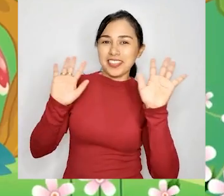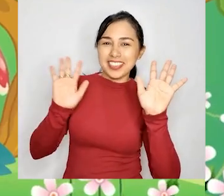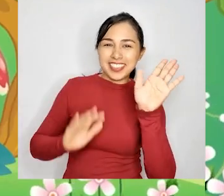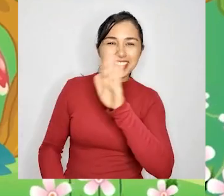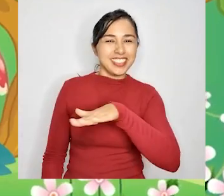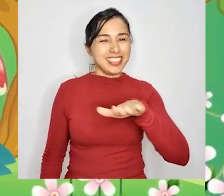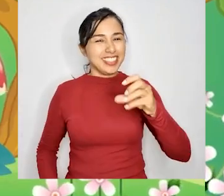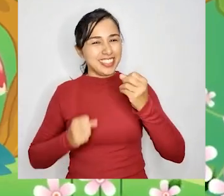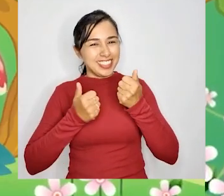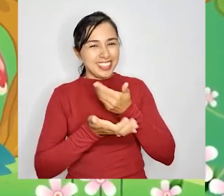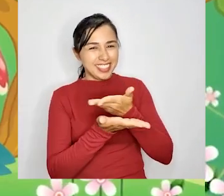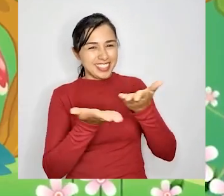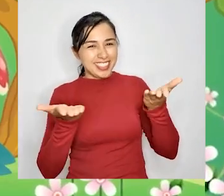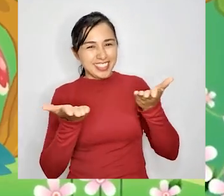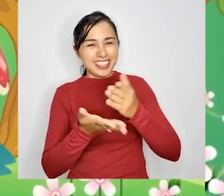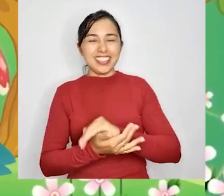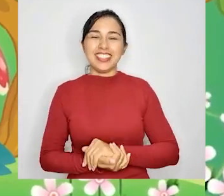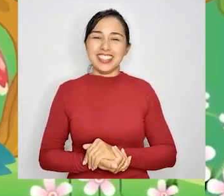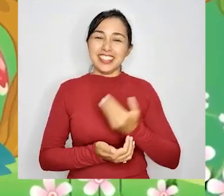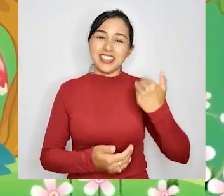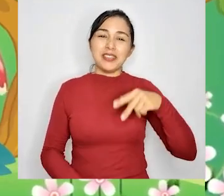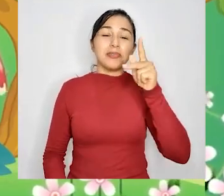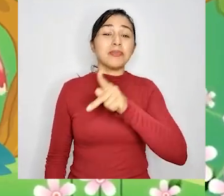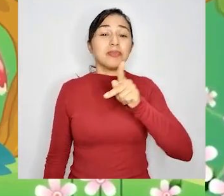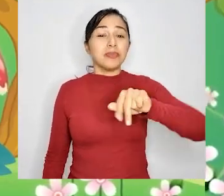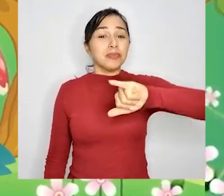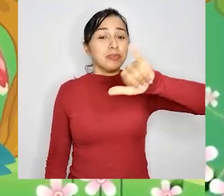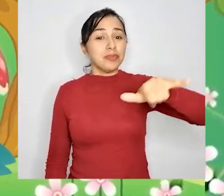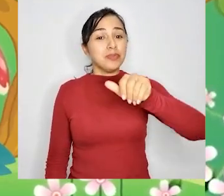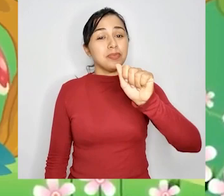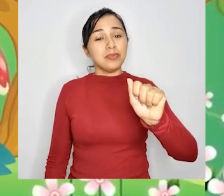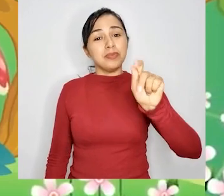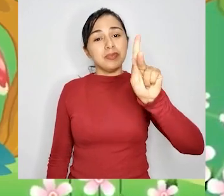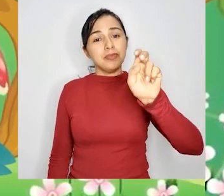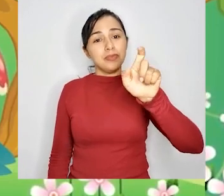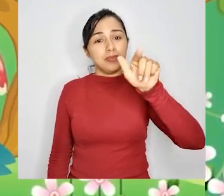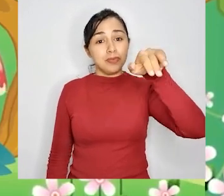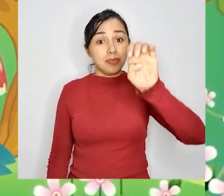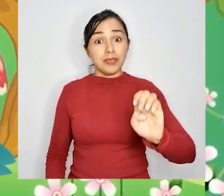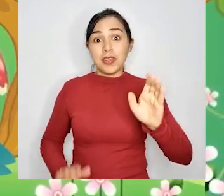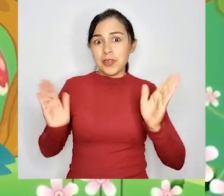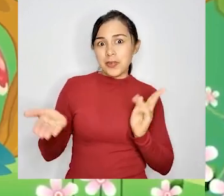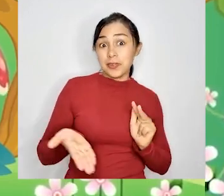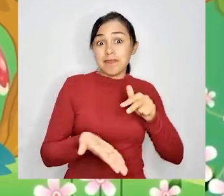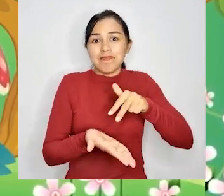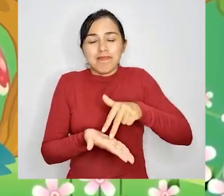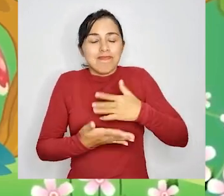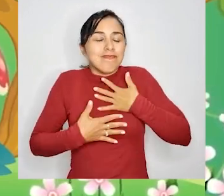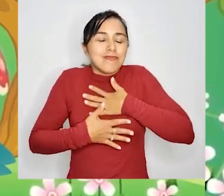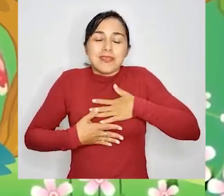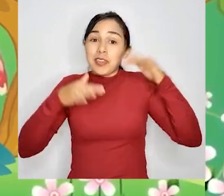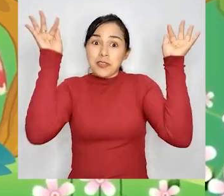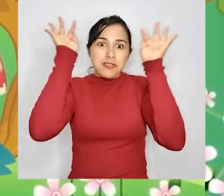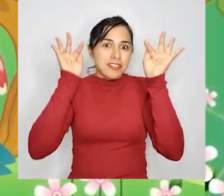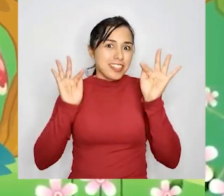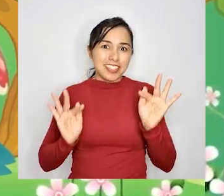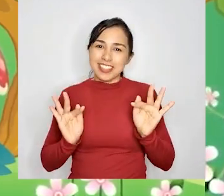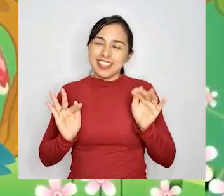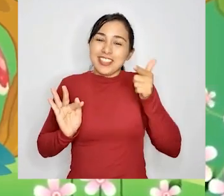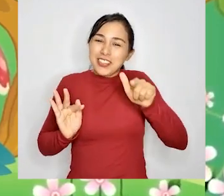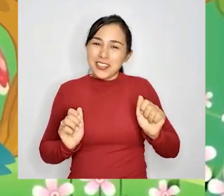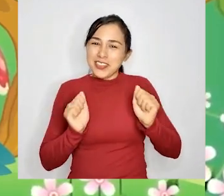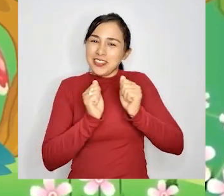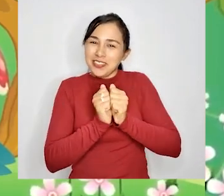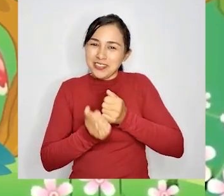Olá, crianças! Tudo bem com vocês? Eu sou a tia Jaqueline. Estou feliz de estar aqui de novo com vocês.